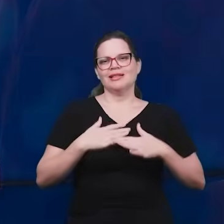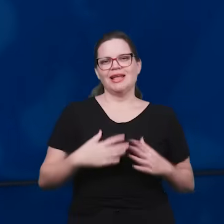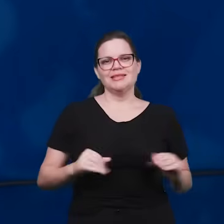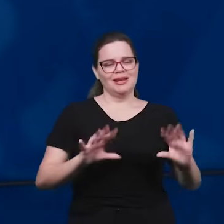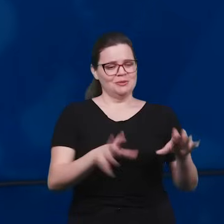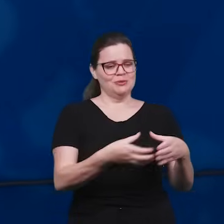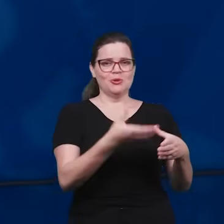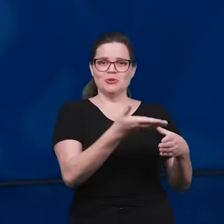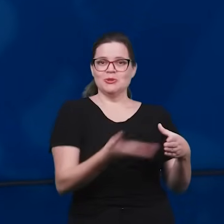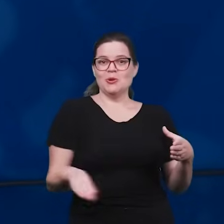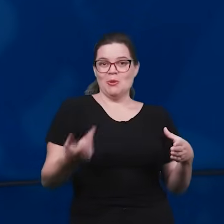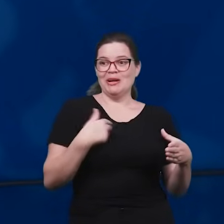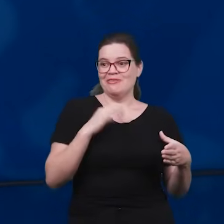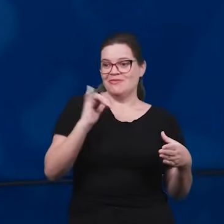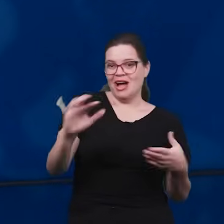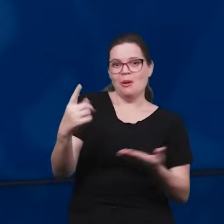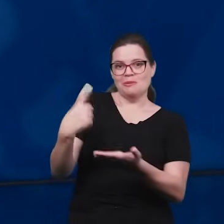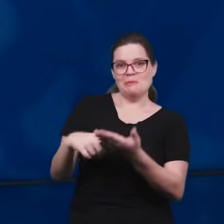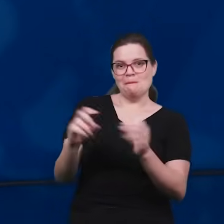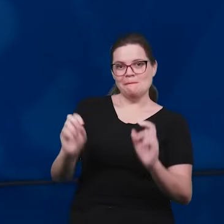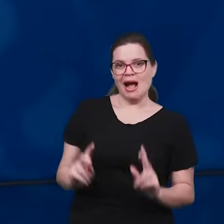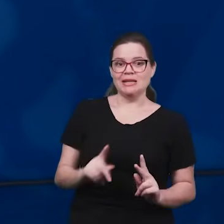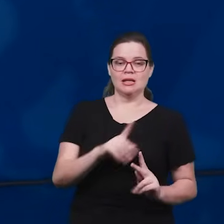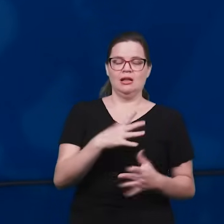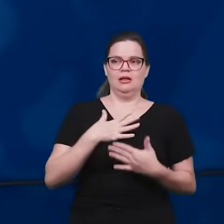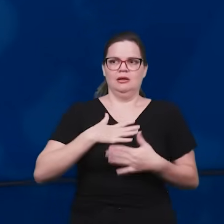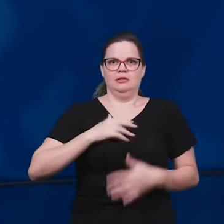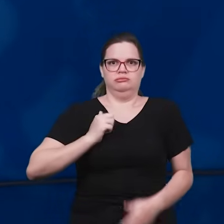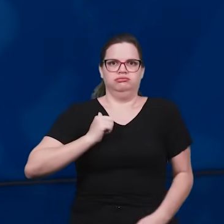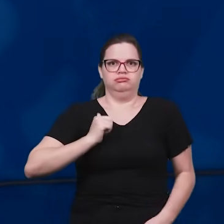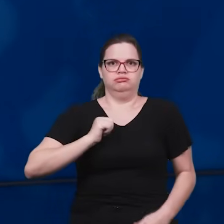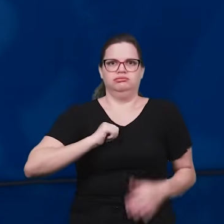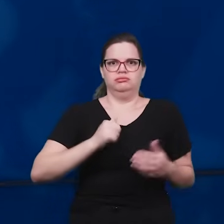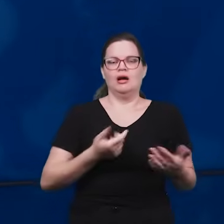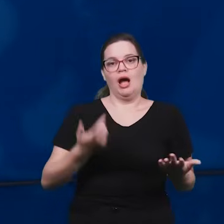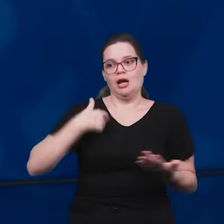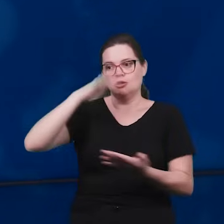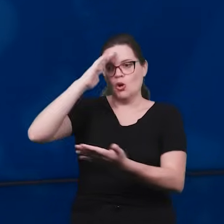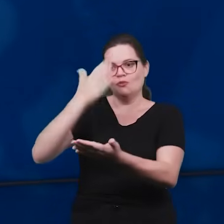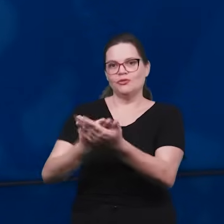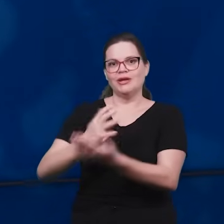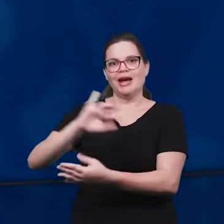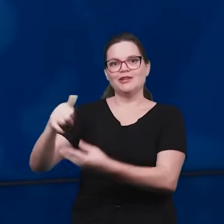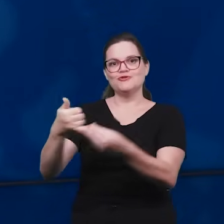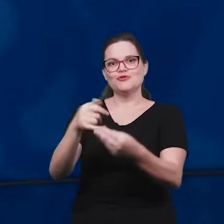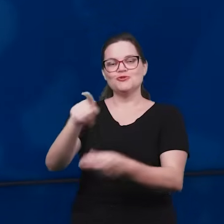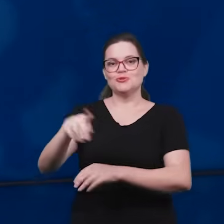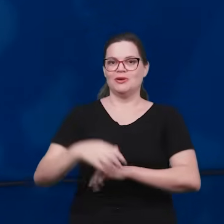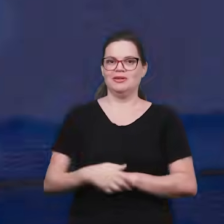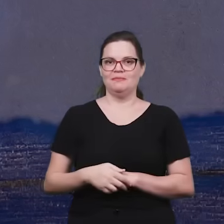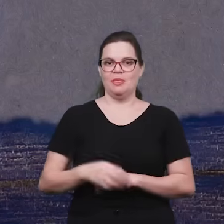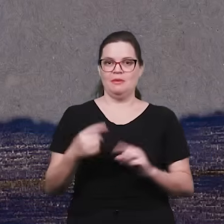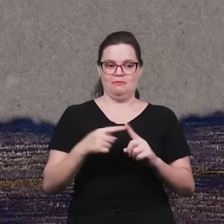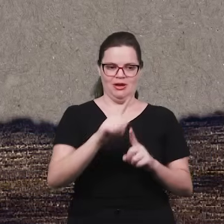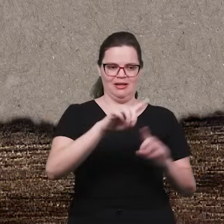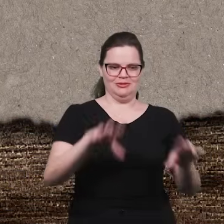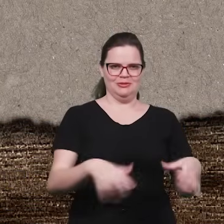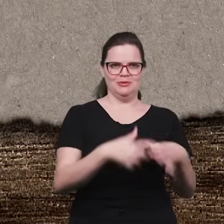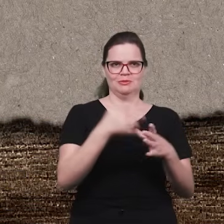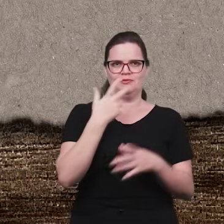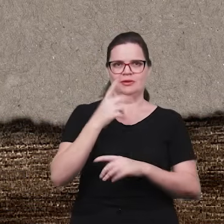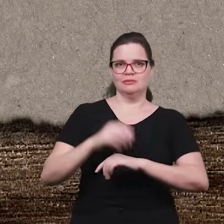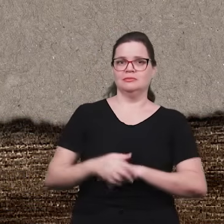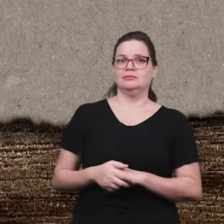os gibeonitas, agora eles poderem entregar suas vidas nas mãos de Josué, quando eles disseram: